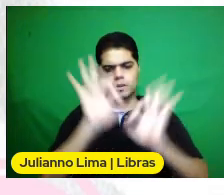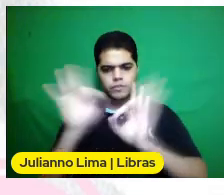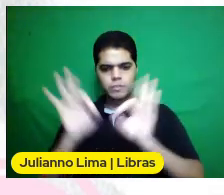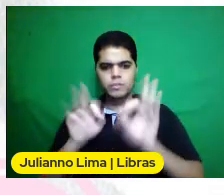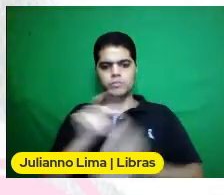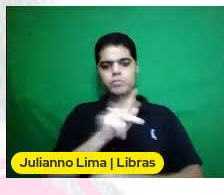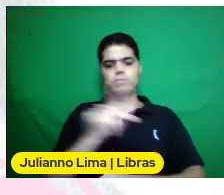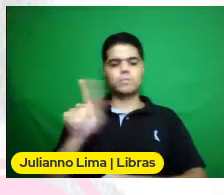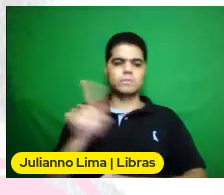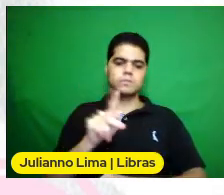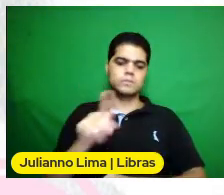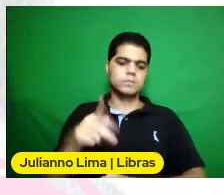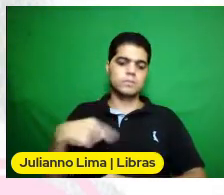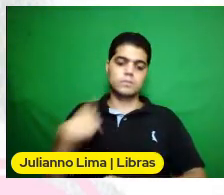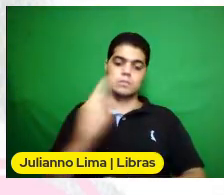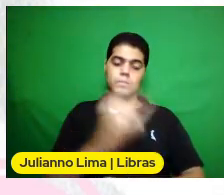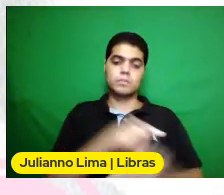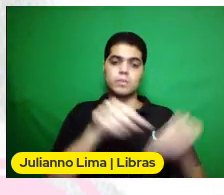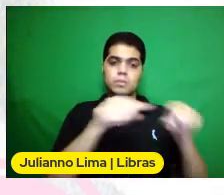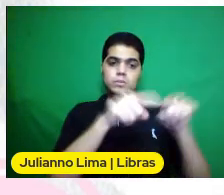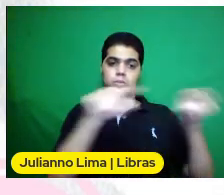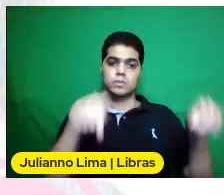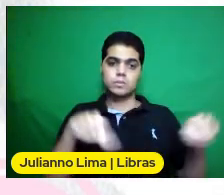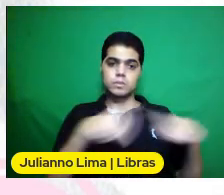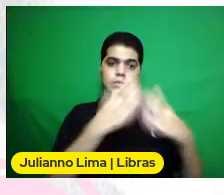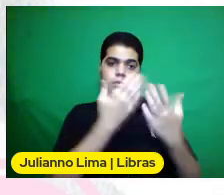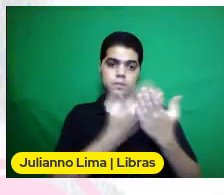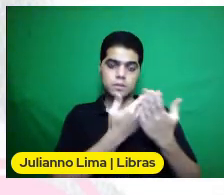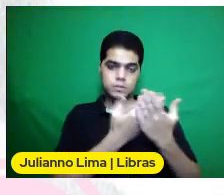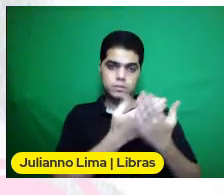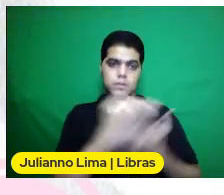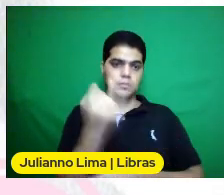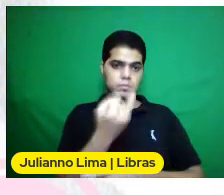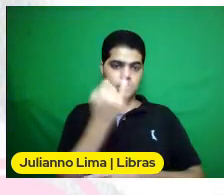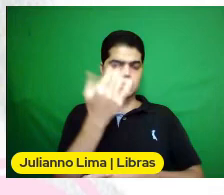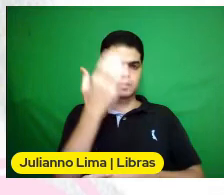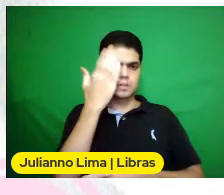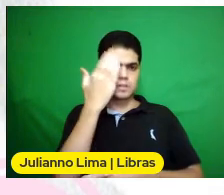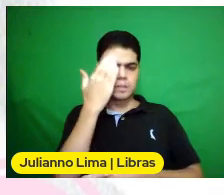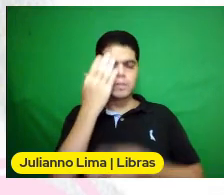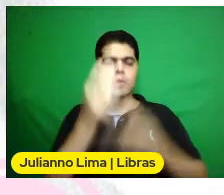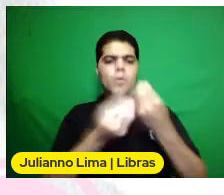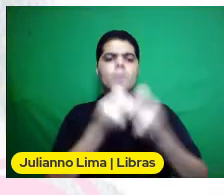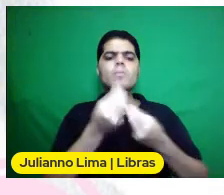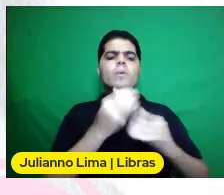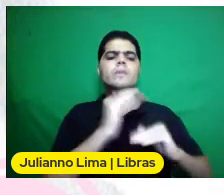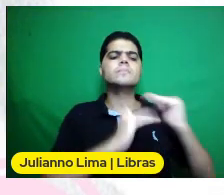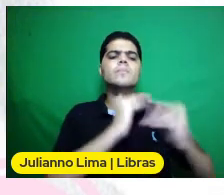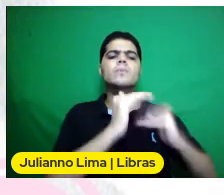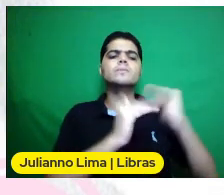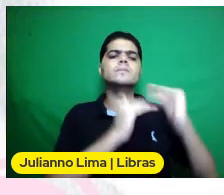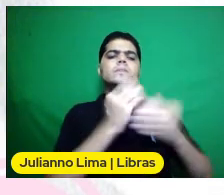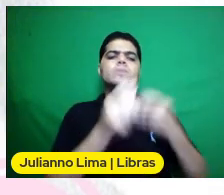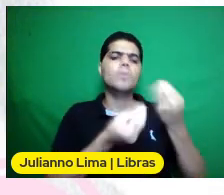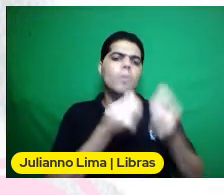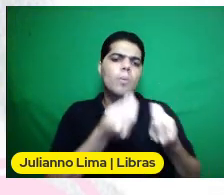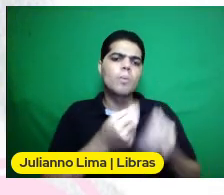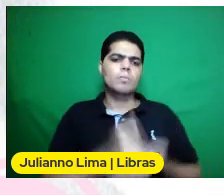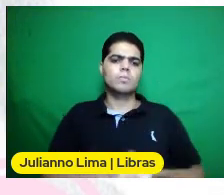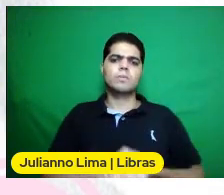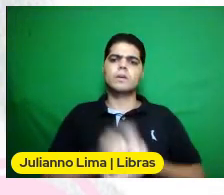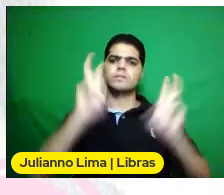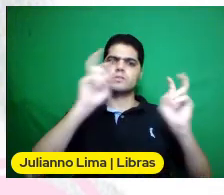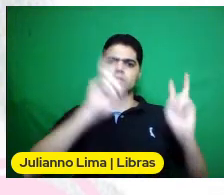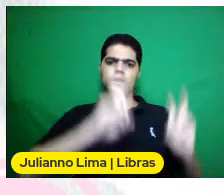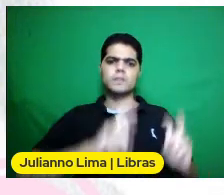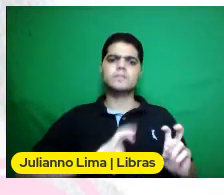nós, na sala de aula, é muito importante conhecer o processo de vocês. Por quê? Porque a gente, quando utiliza essas linguagens em sala de aula, a